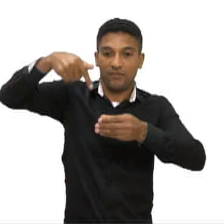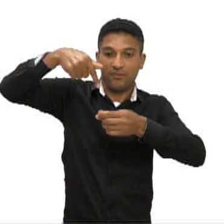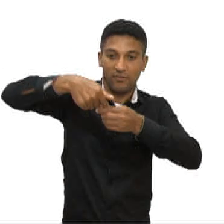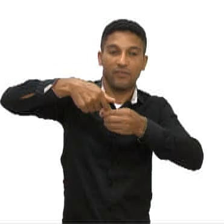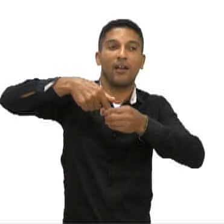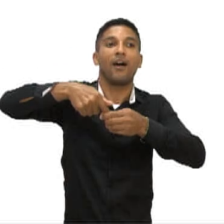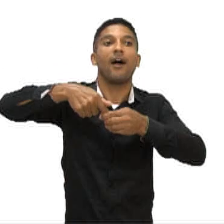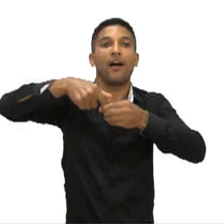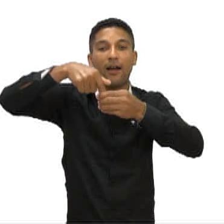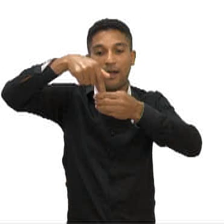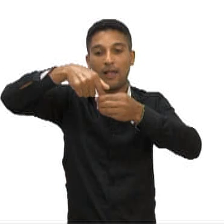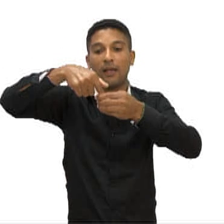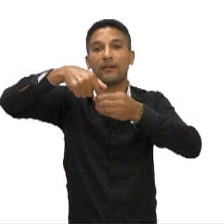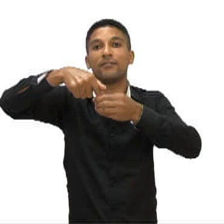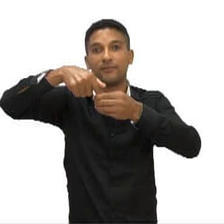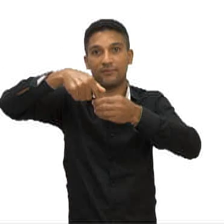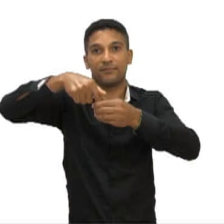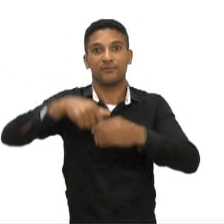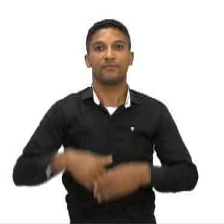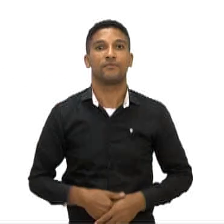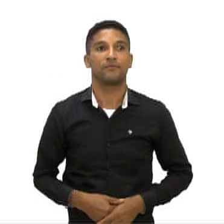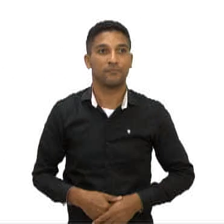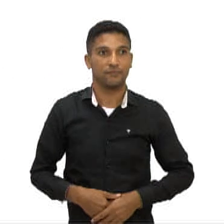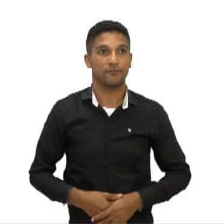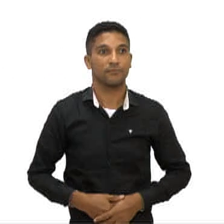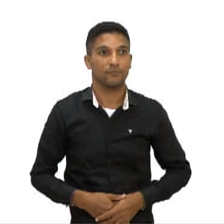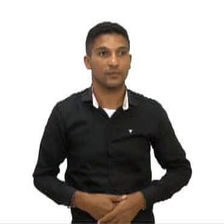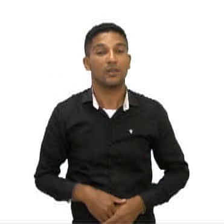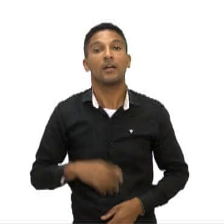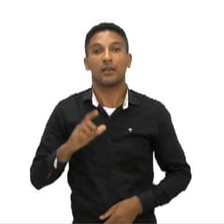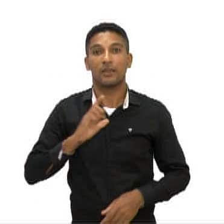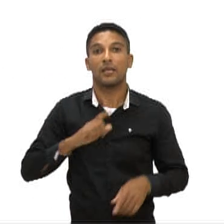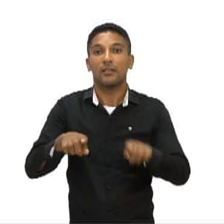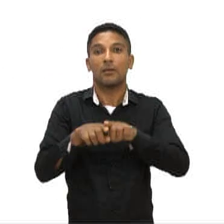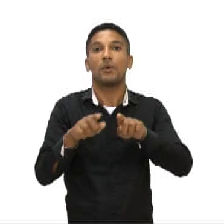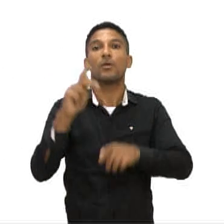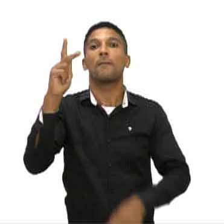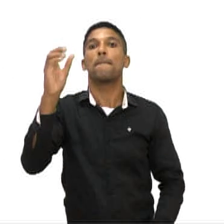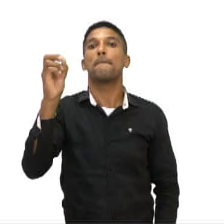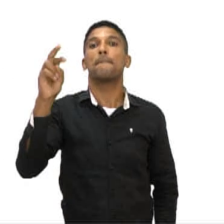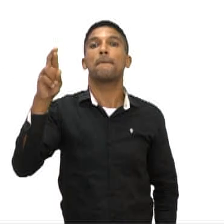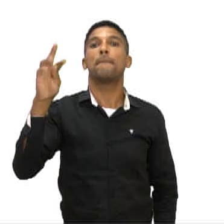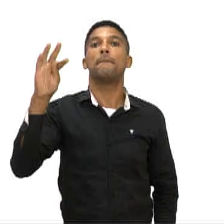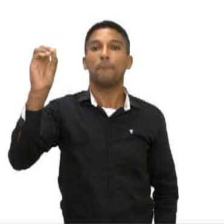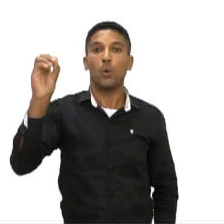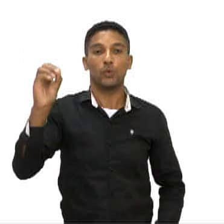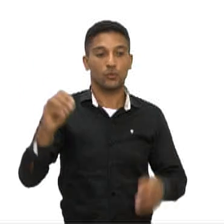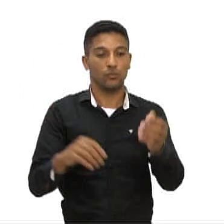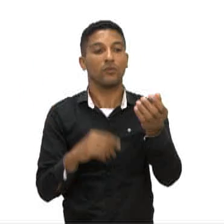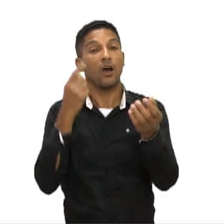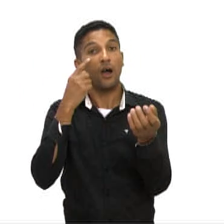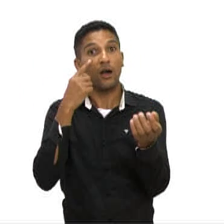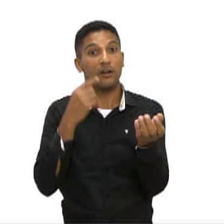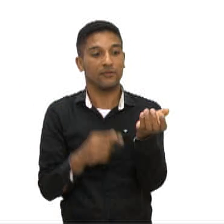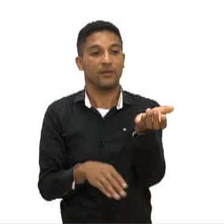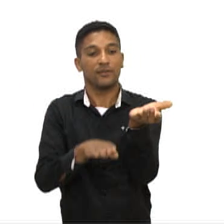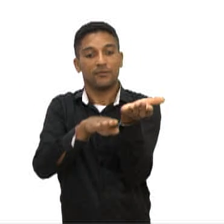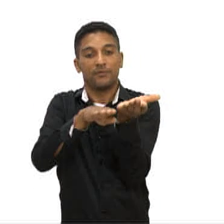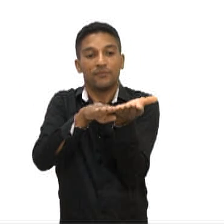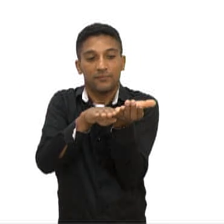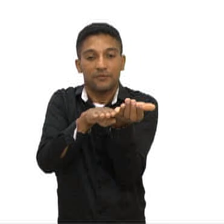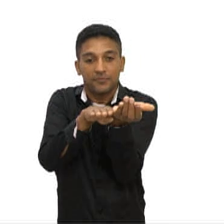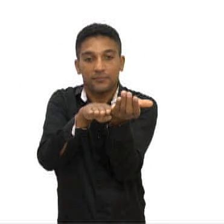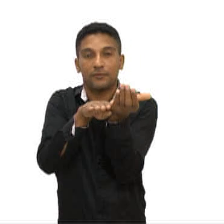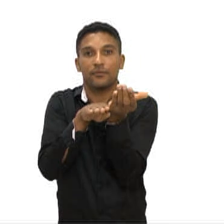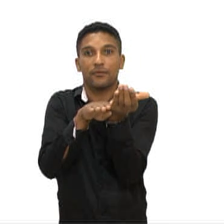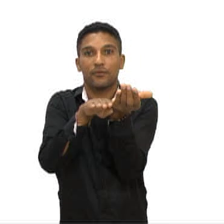é um dos principais portos de exportação de produtos agrícolas do sul do nosso país, que é o